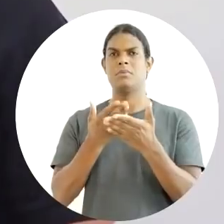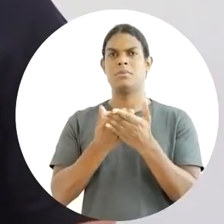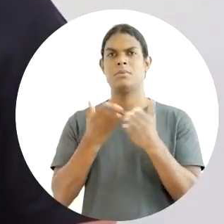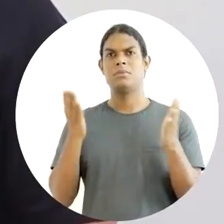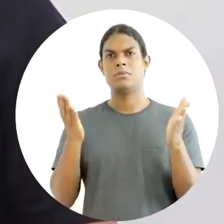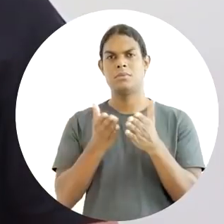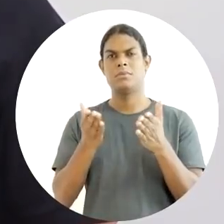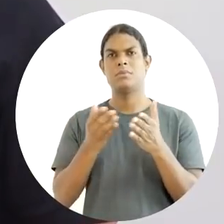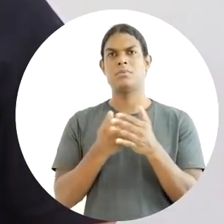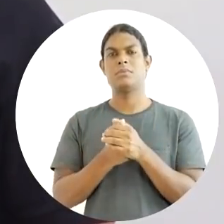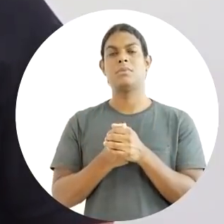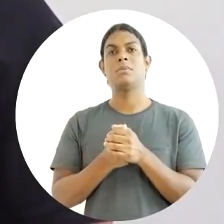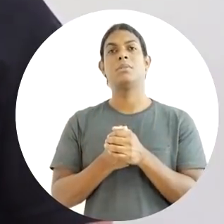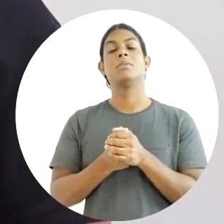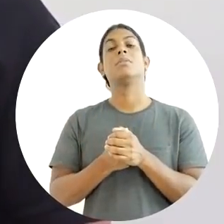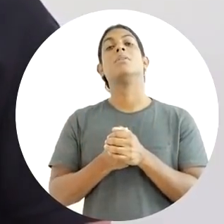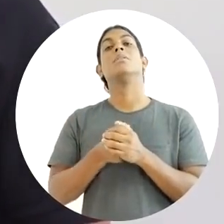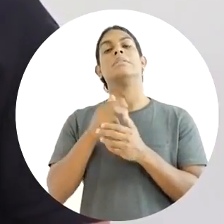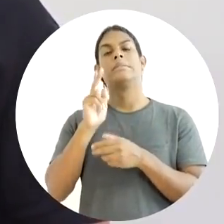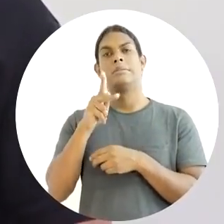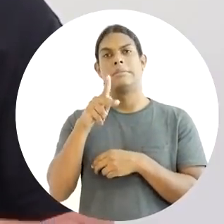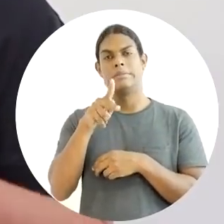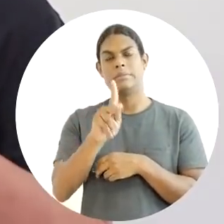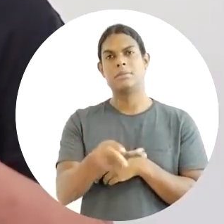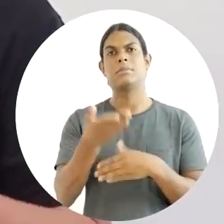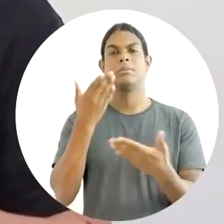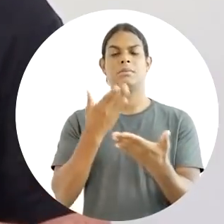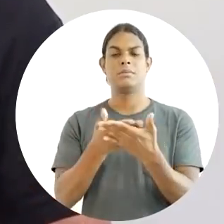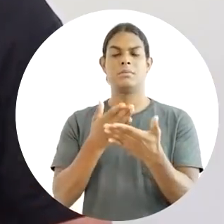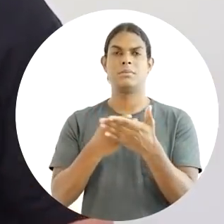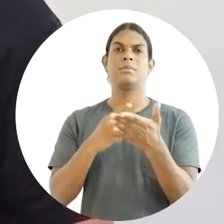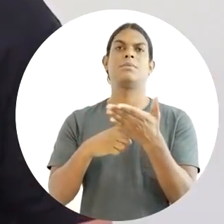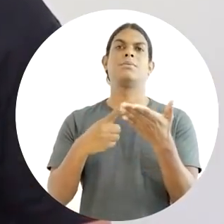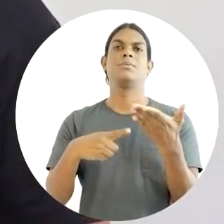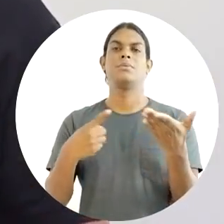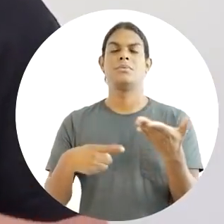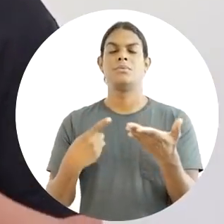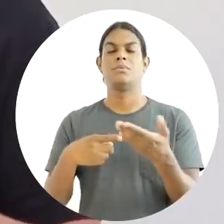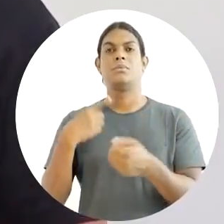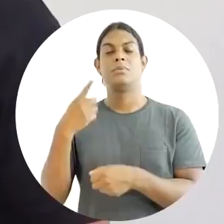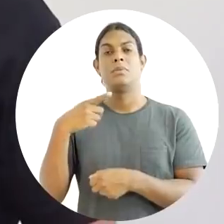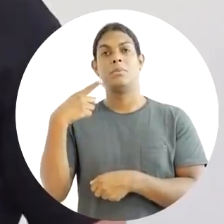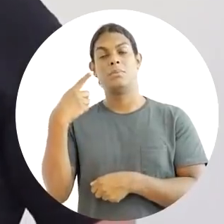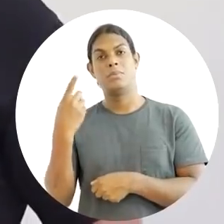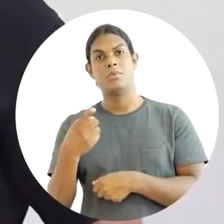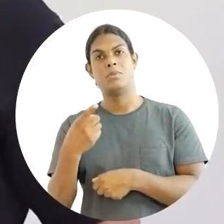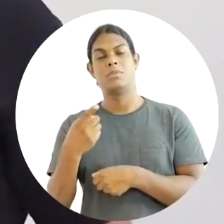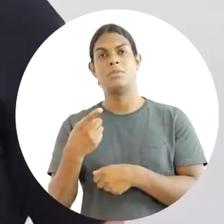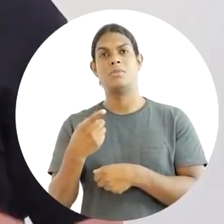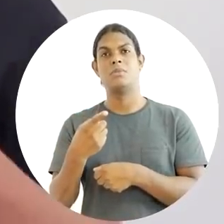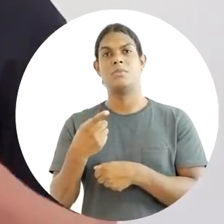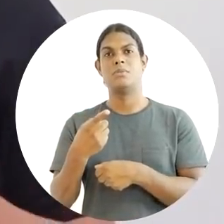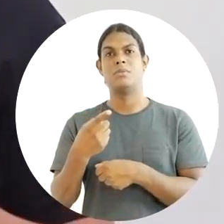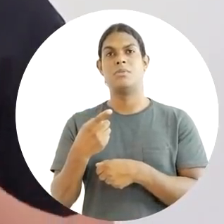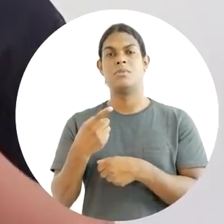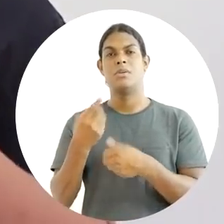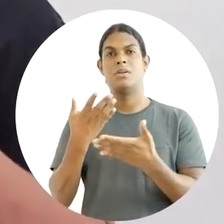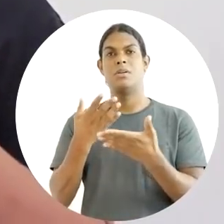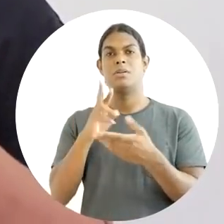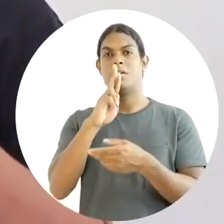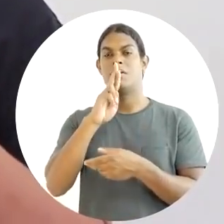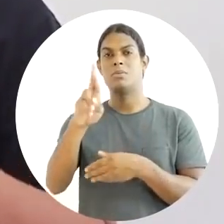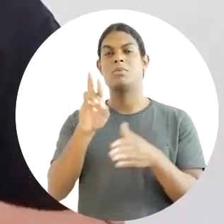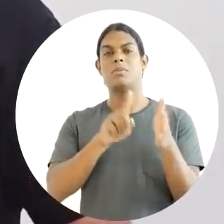Então, siga para o caderno e a gente vai ver as perguntinhas e responder essas perguntas